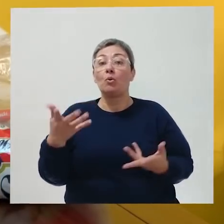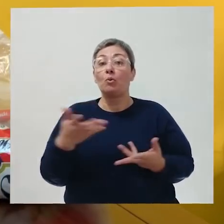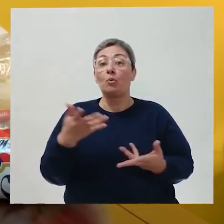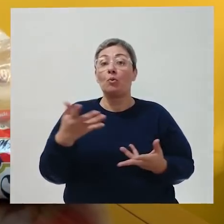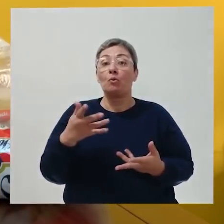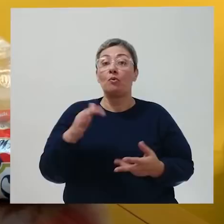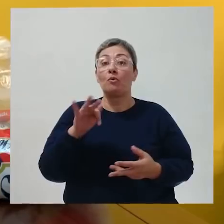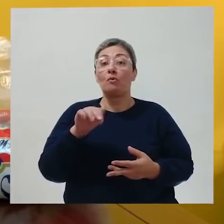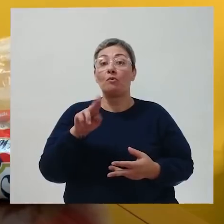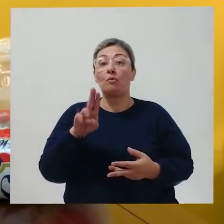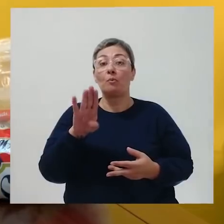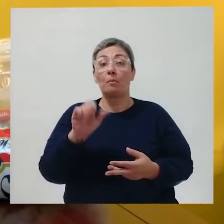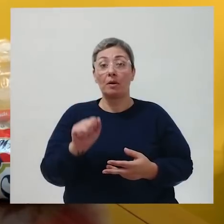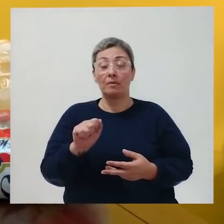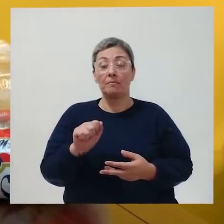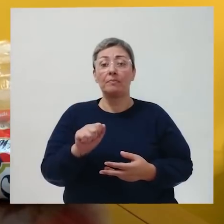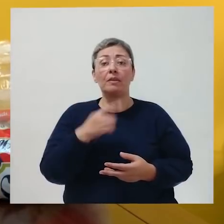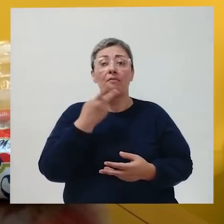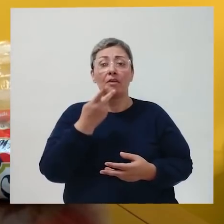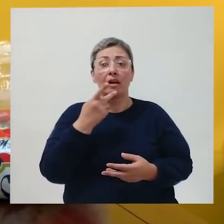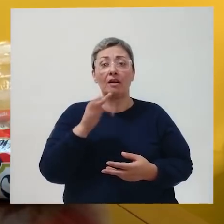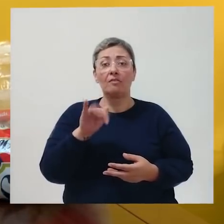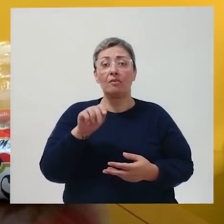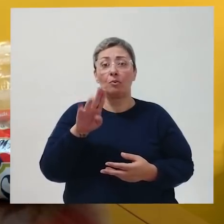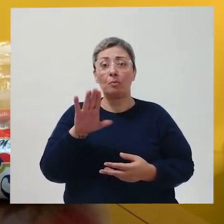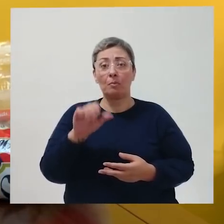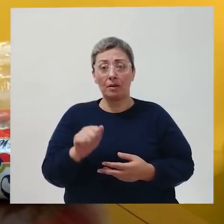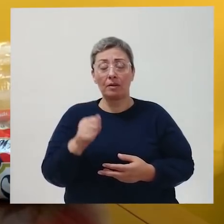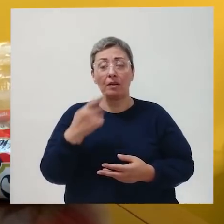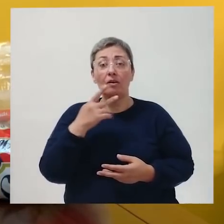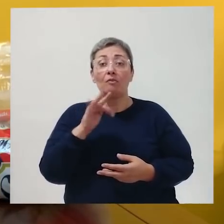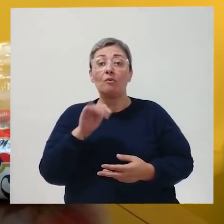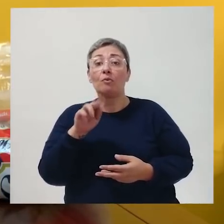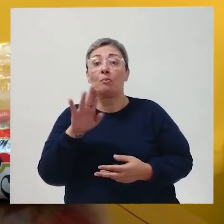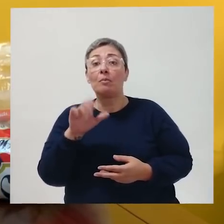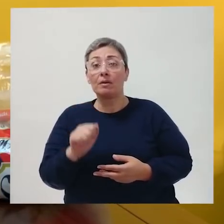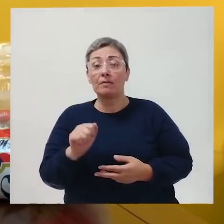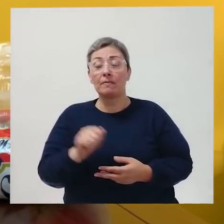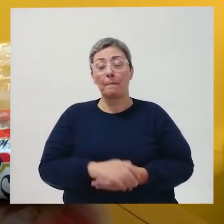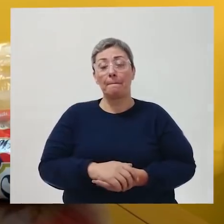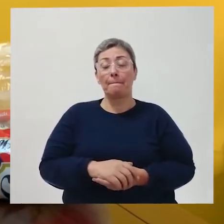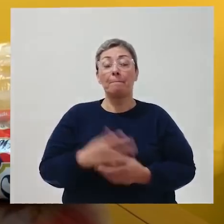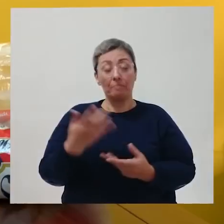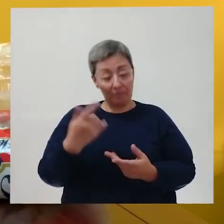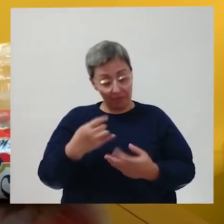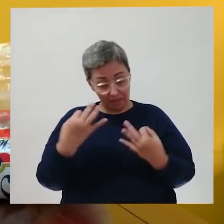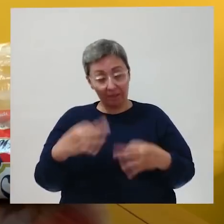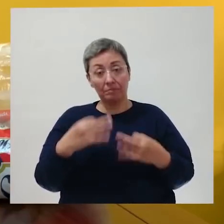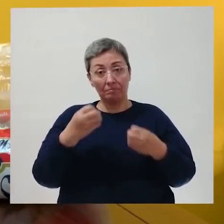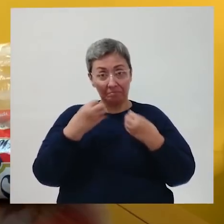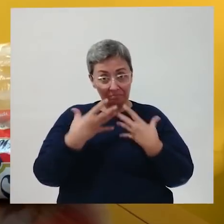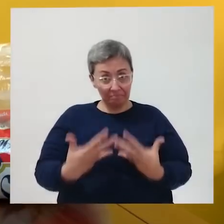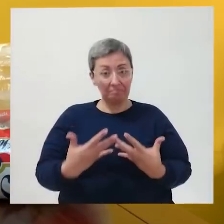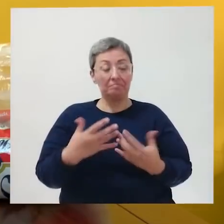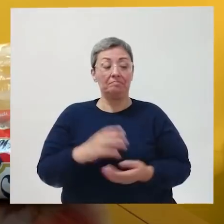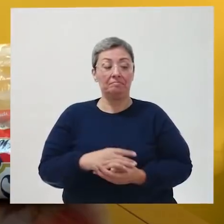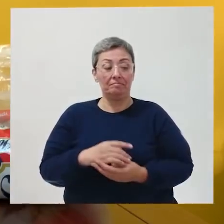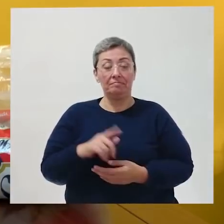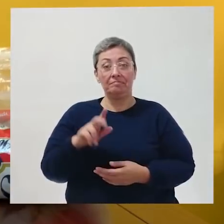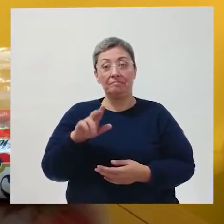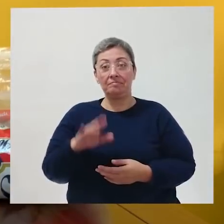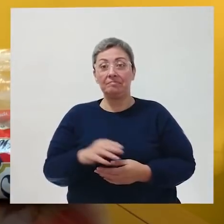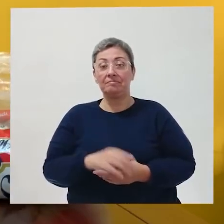guardar agora o fubá. Fala, fubá. Fubá. Fubá. Isso, muito